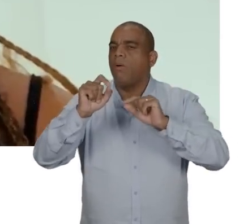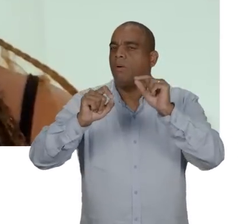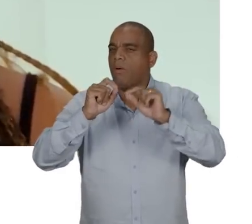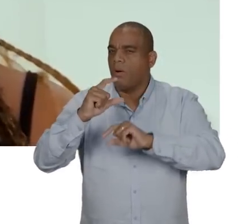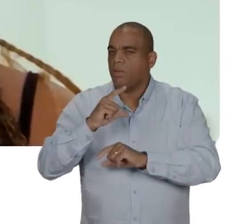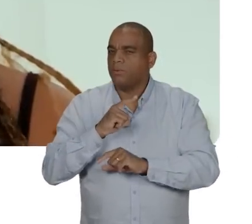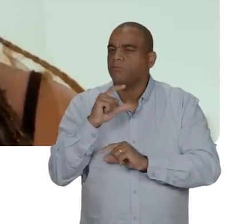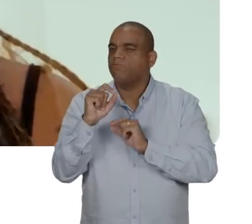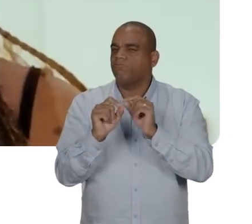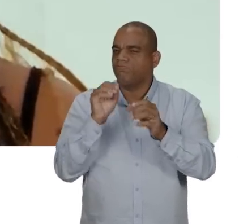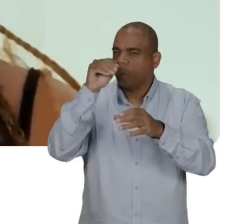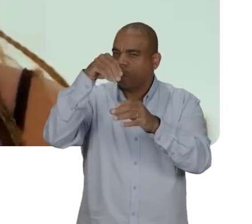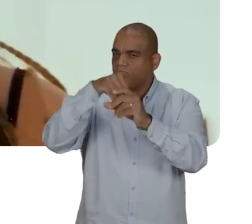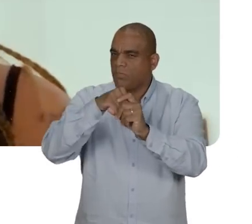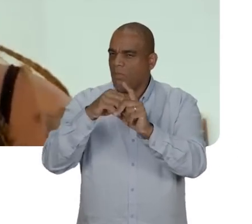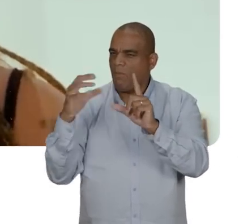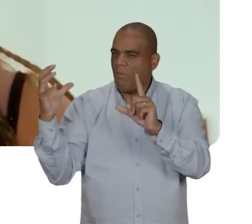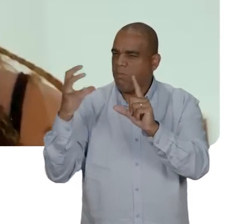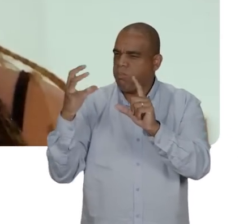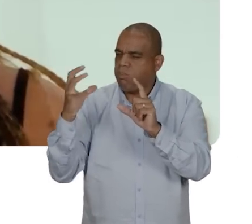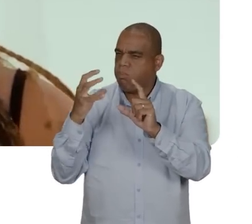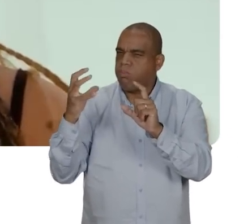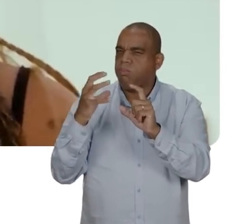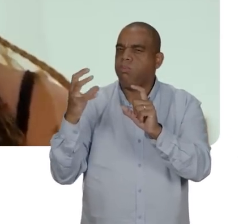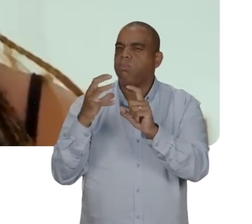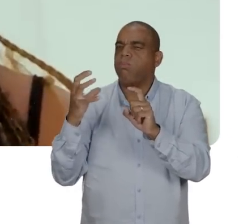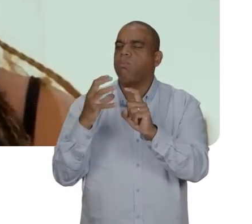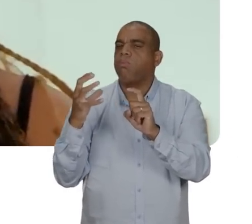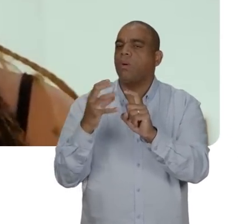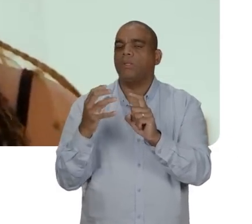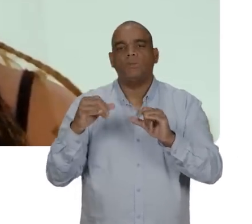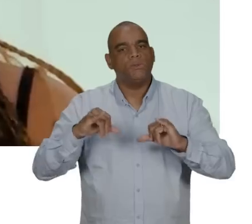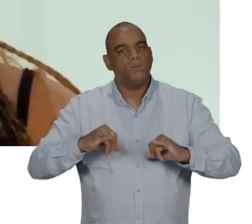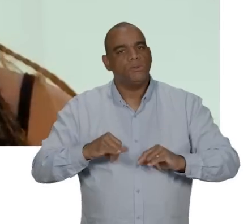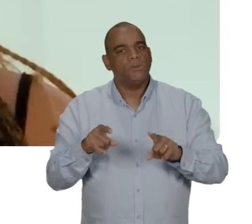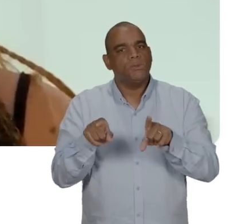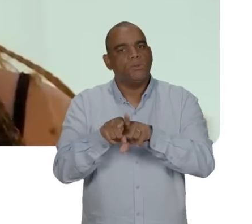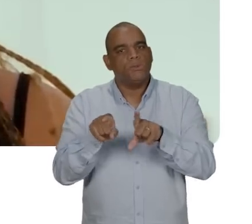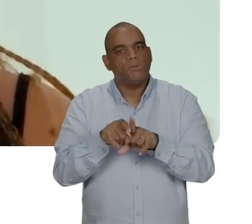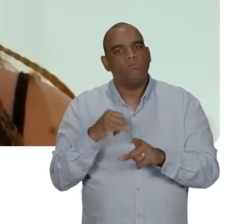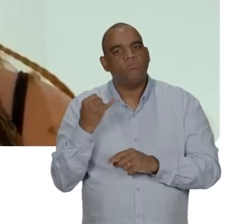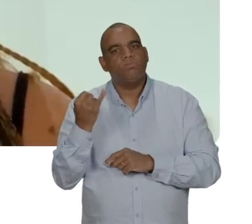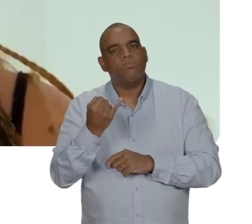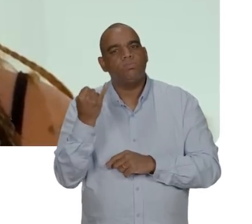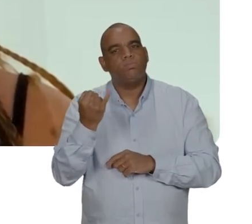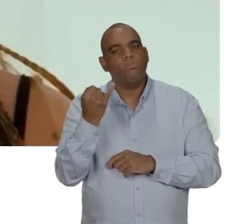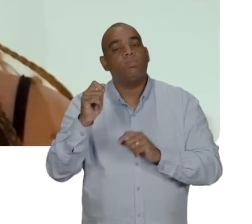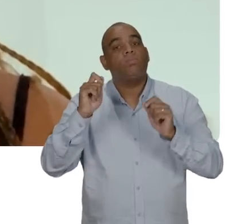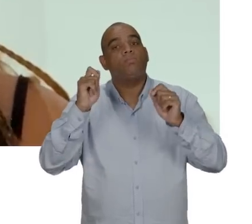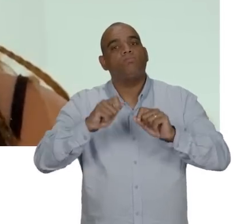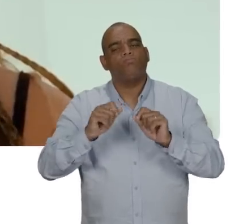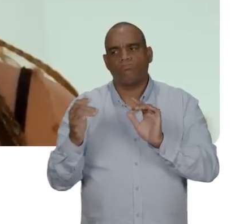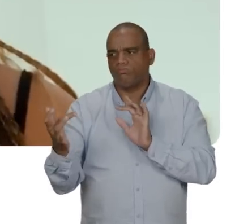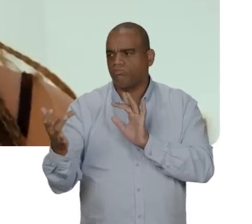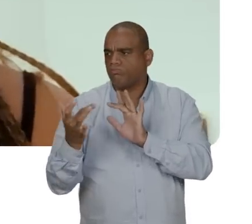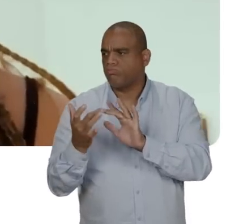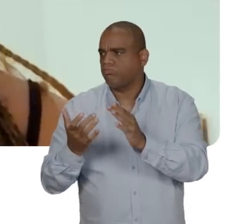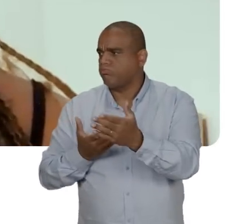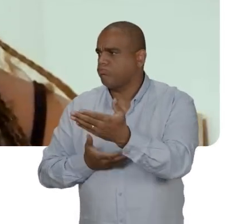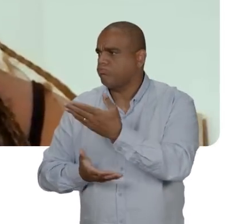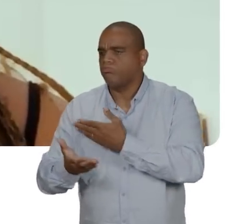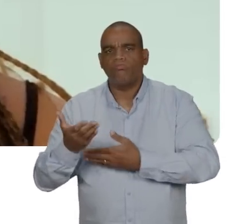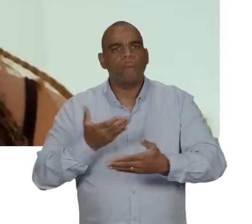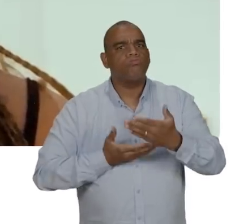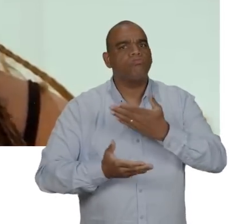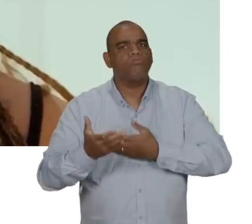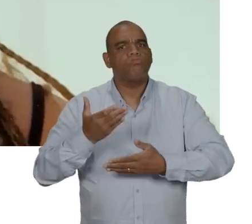violência política a partir de um outro lugar, que é o lugar agora de parlamentar, o lugar, né, de pessoa eleita. Então, por isso que é importante que essa